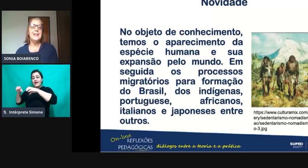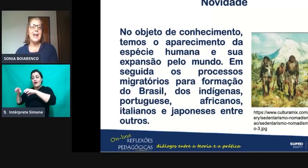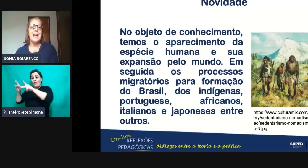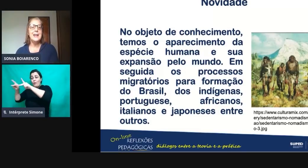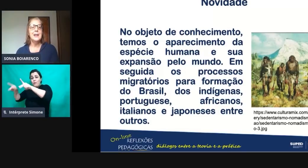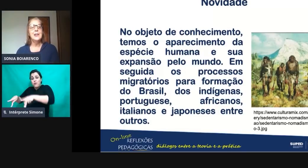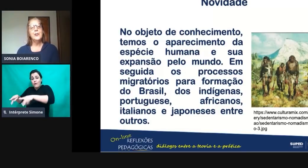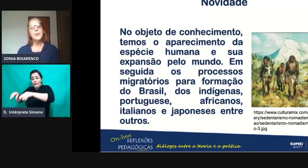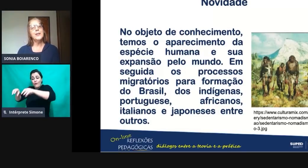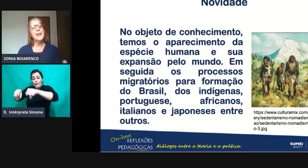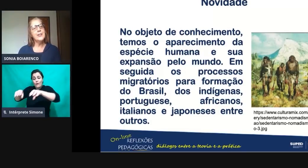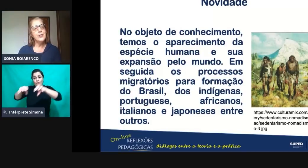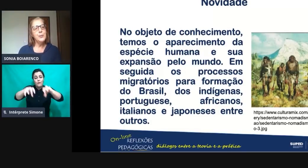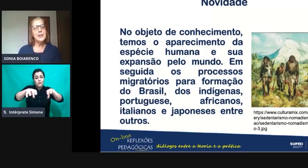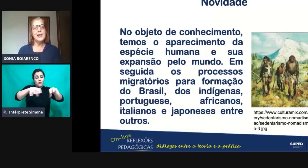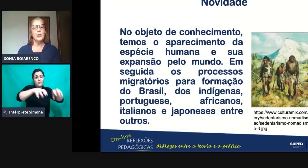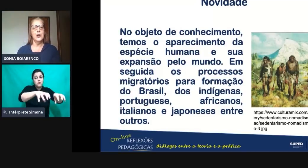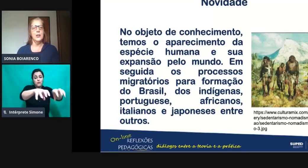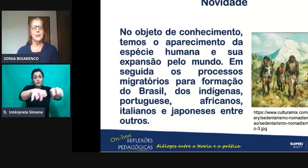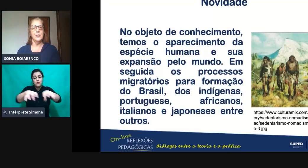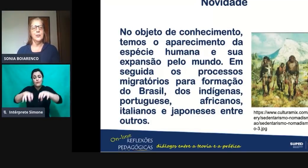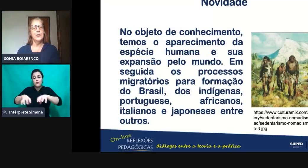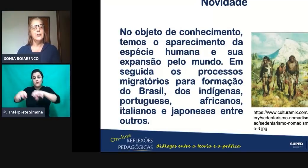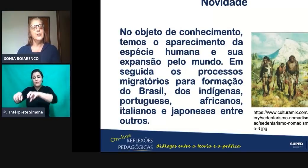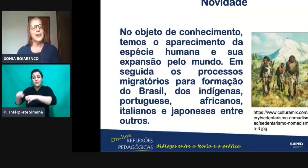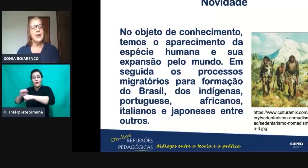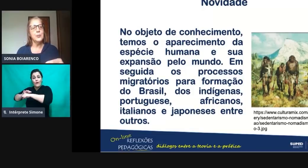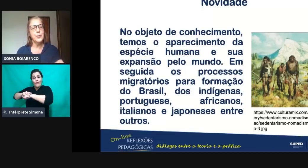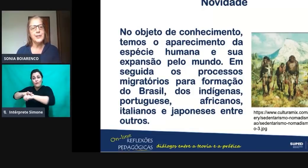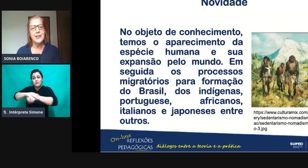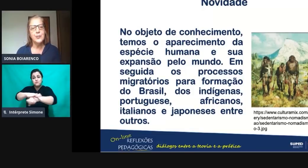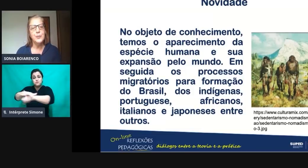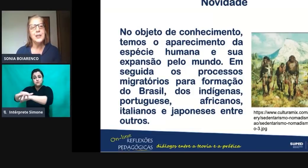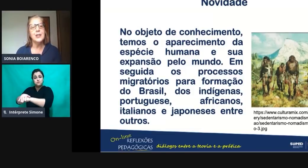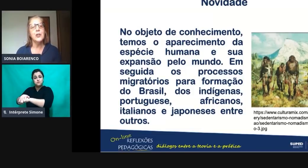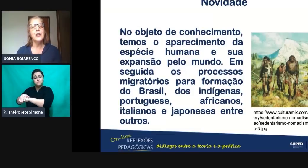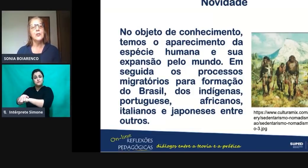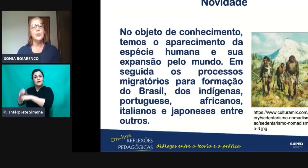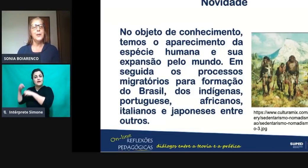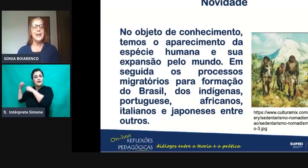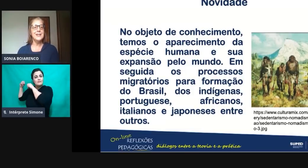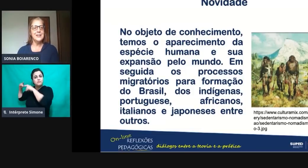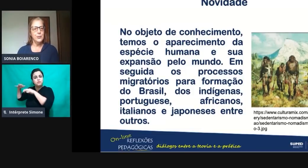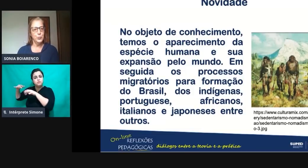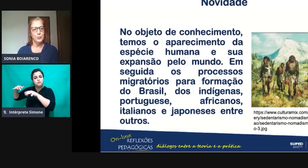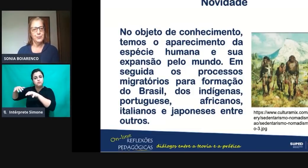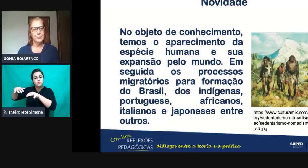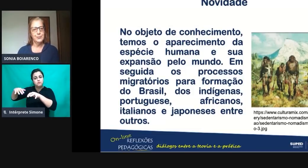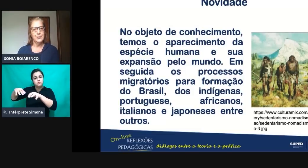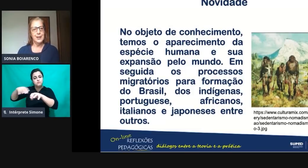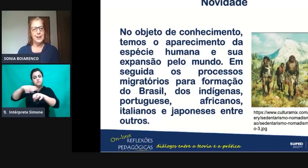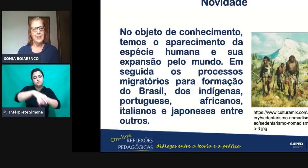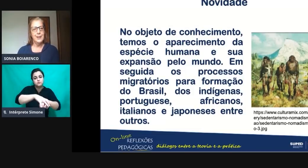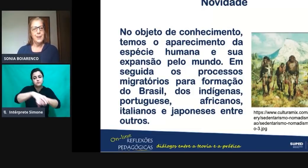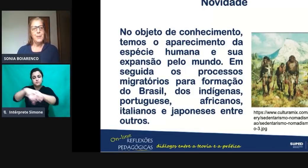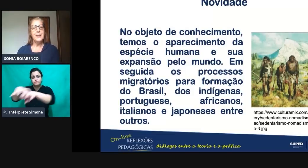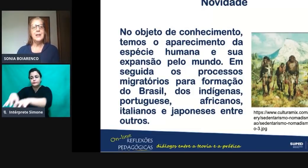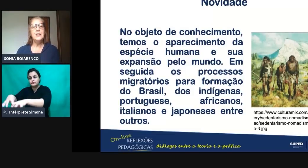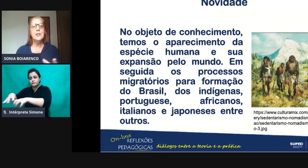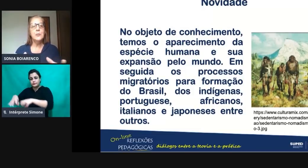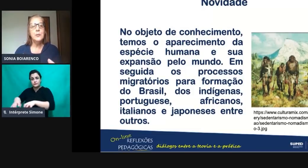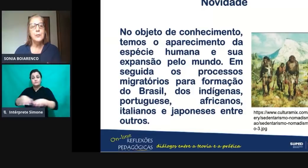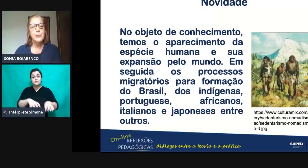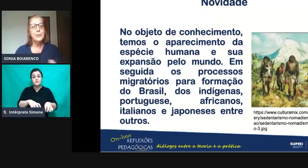já a ideia de processos migratórios. Nós vamos falar de processos migratórios do Brasil, né?